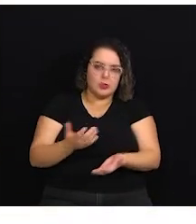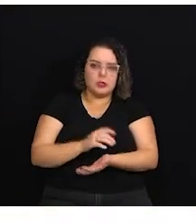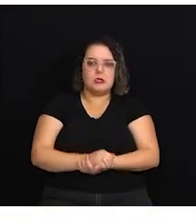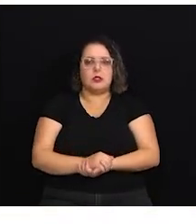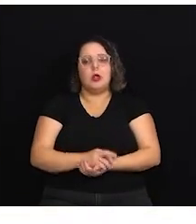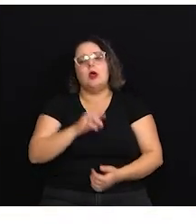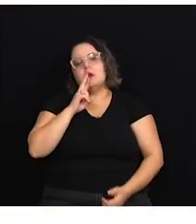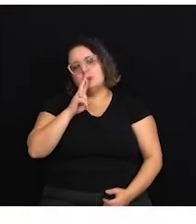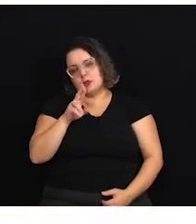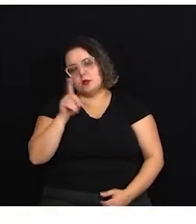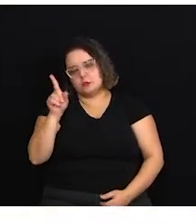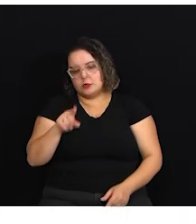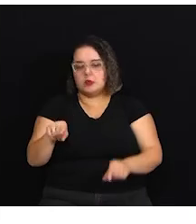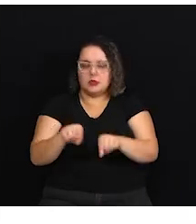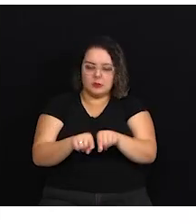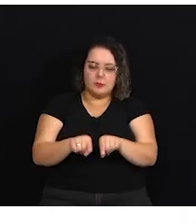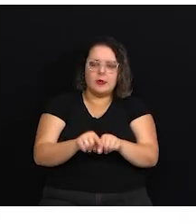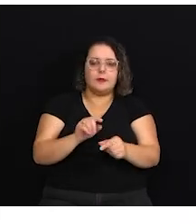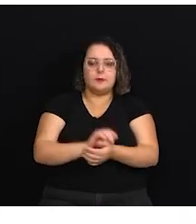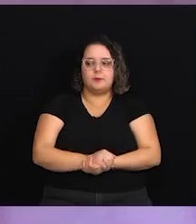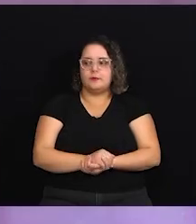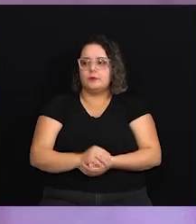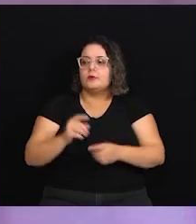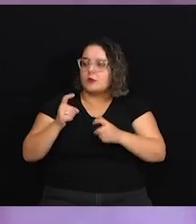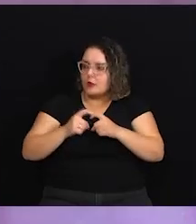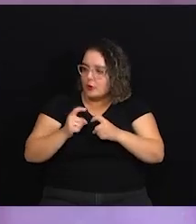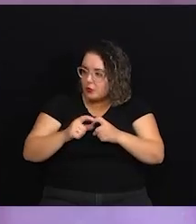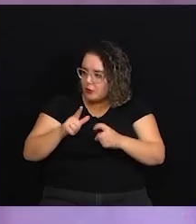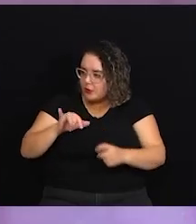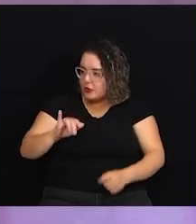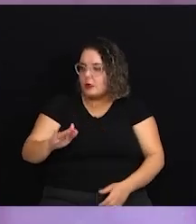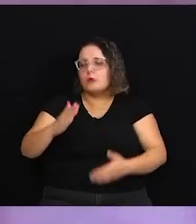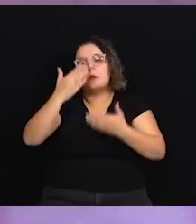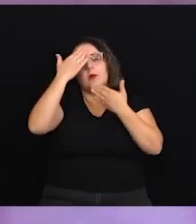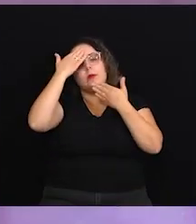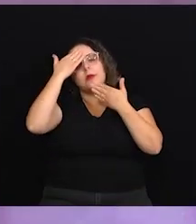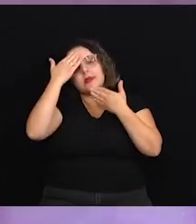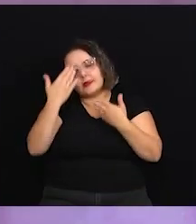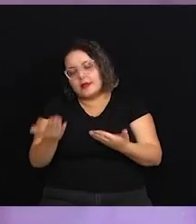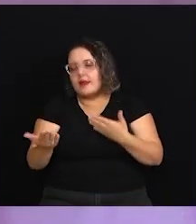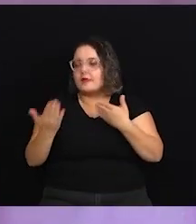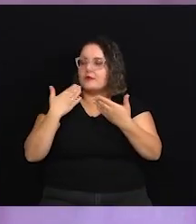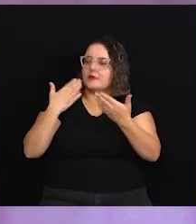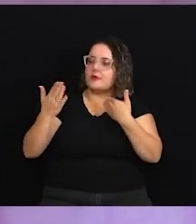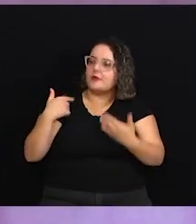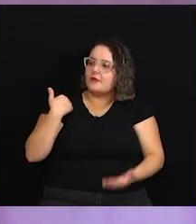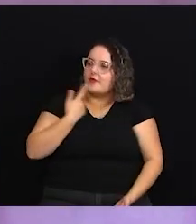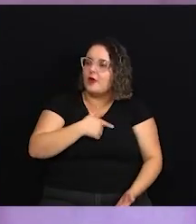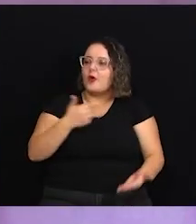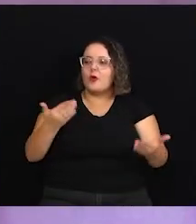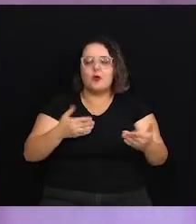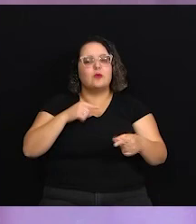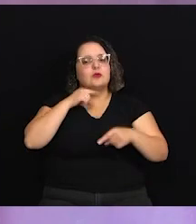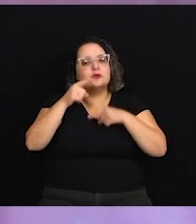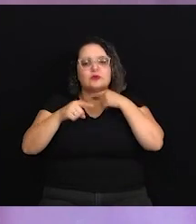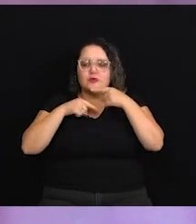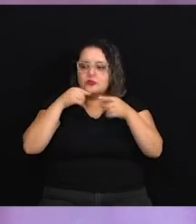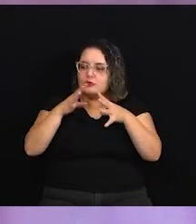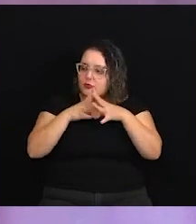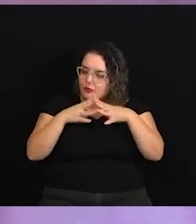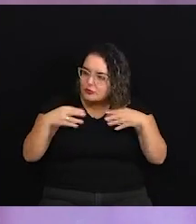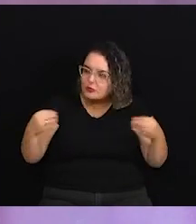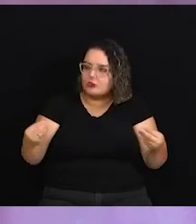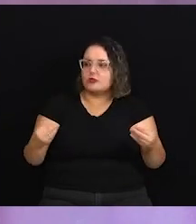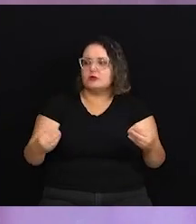e daí eu respondo por lá também Natalie muito obrigada viu por falar com a gente hoje tirar